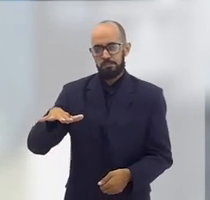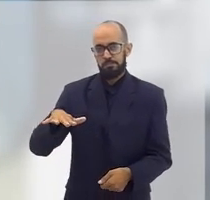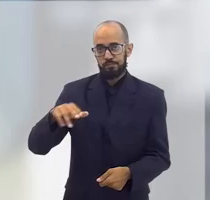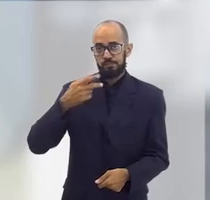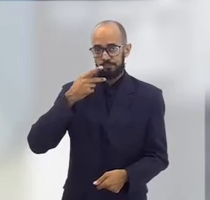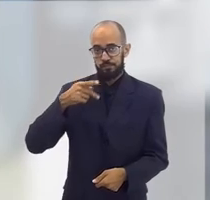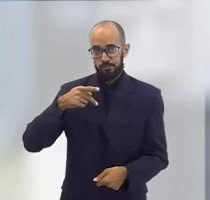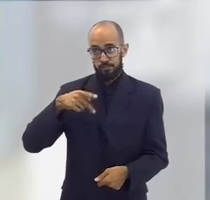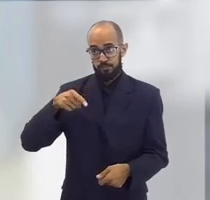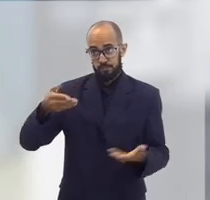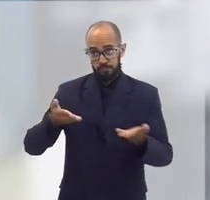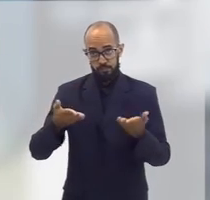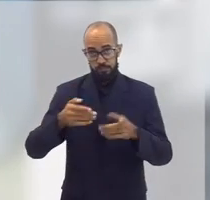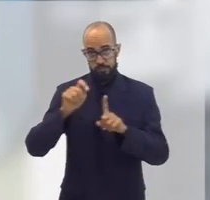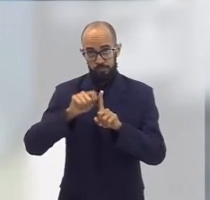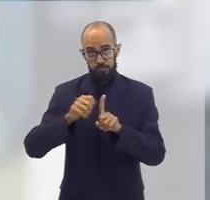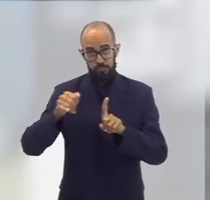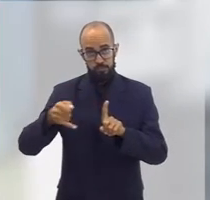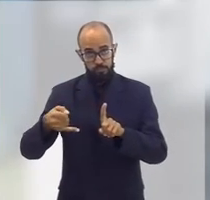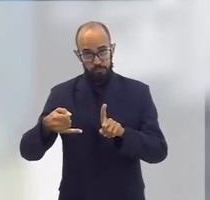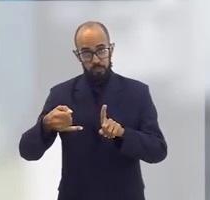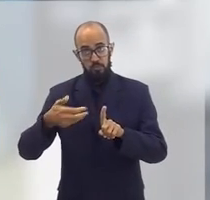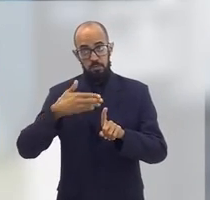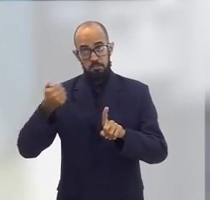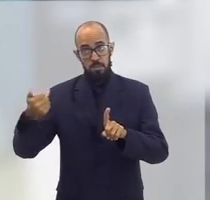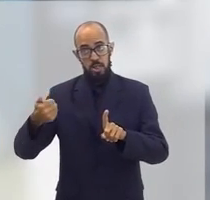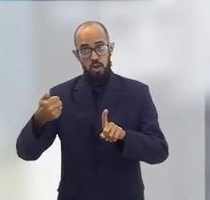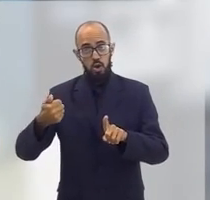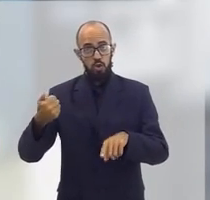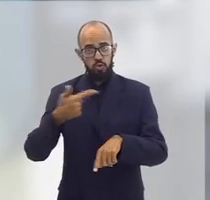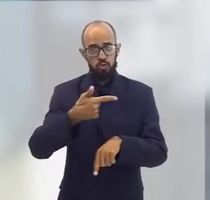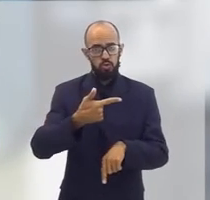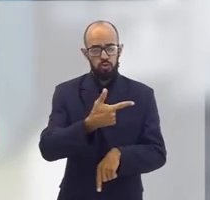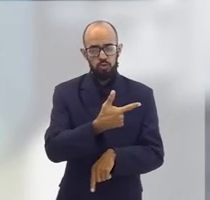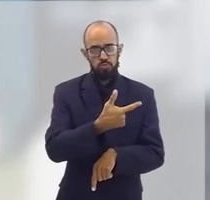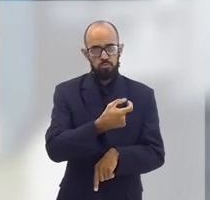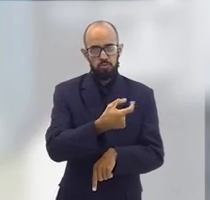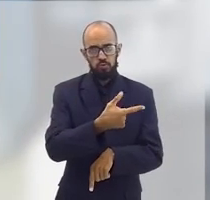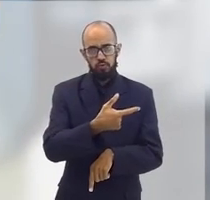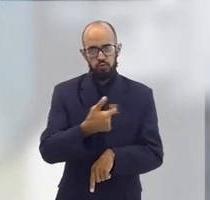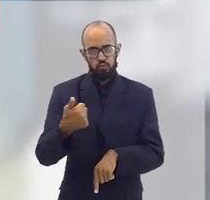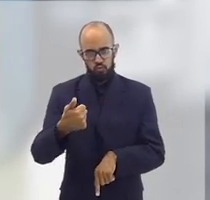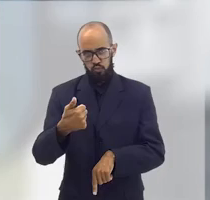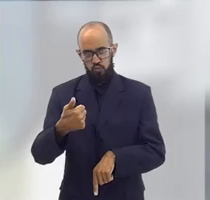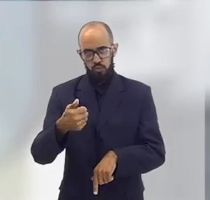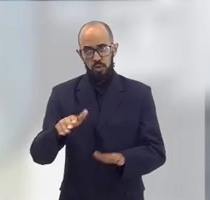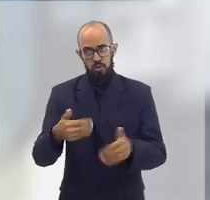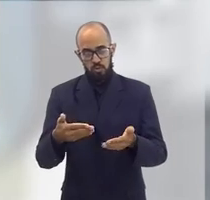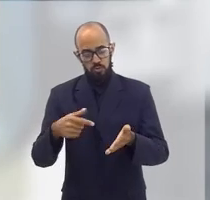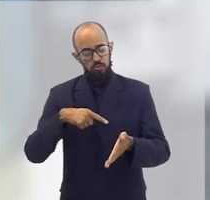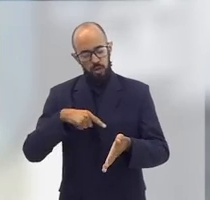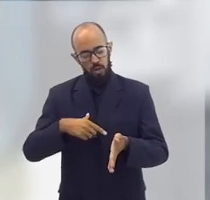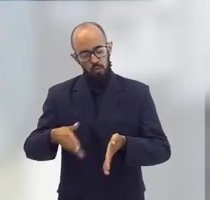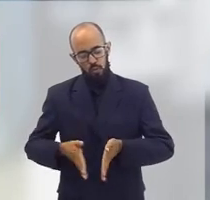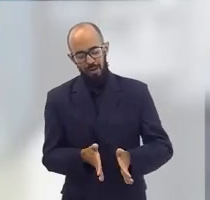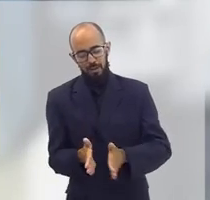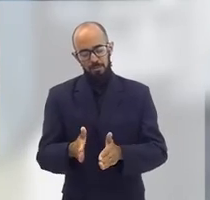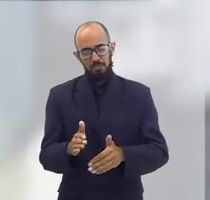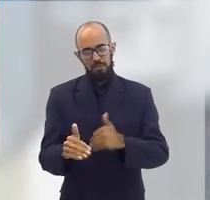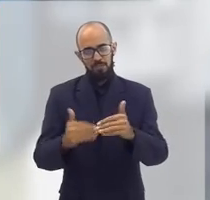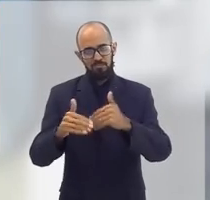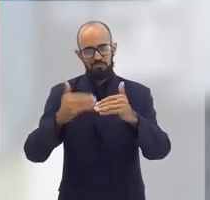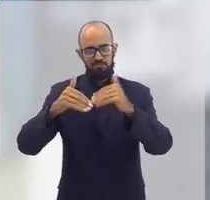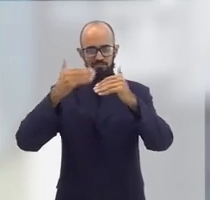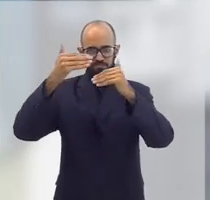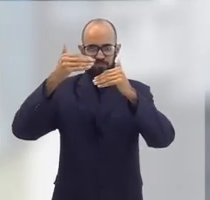pessoal diz que esse janeiro já foi melhor do que janeiro de 2021. Então, há, de fato, um caminho para